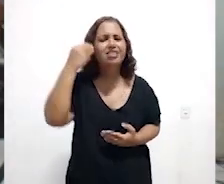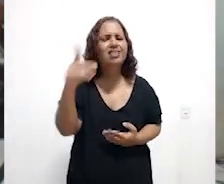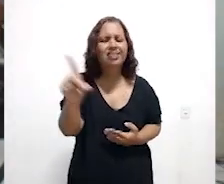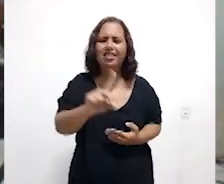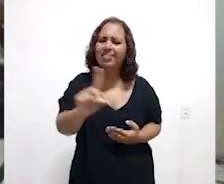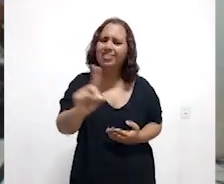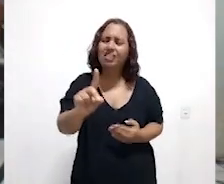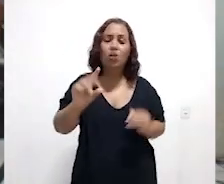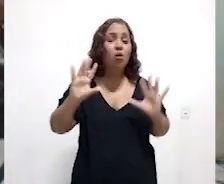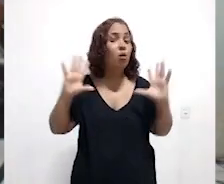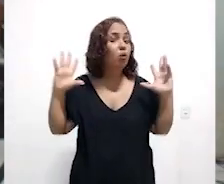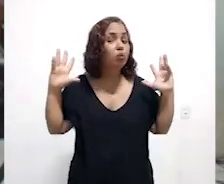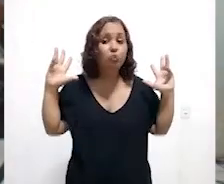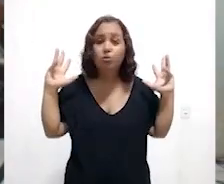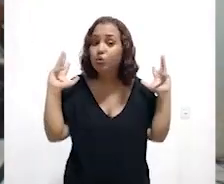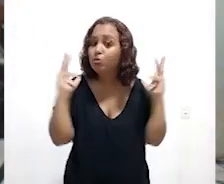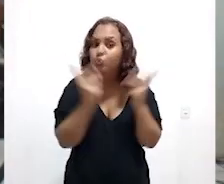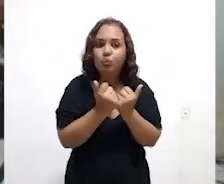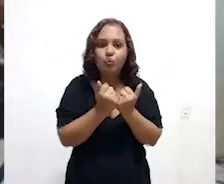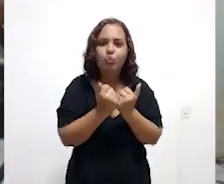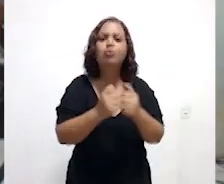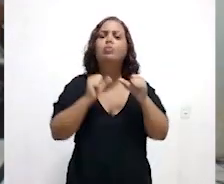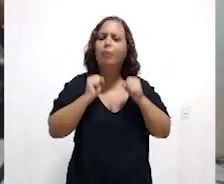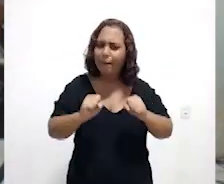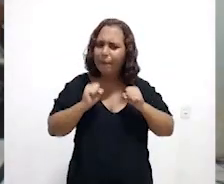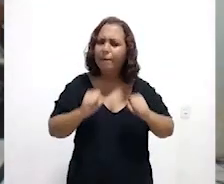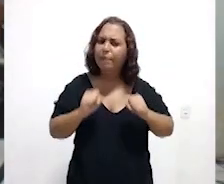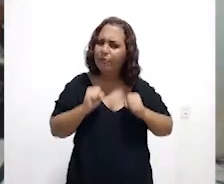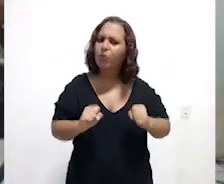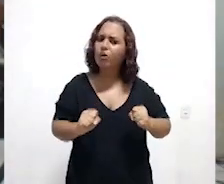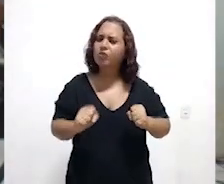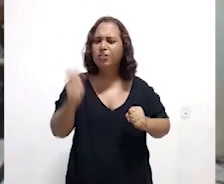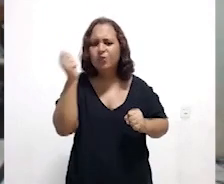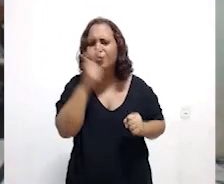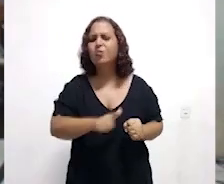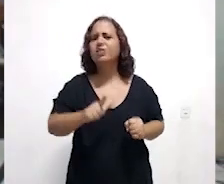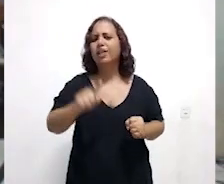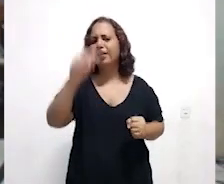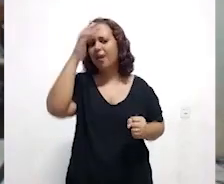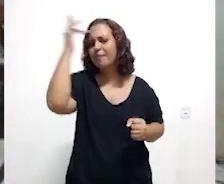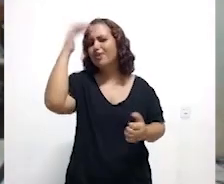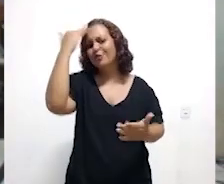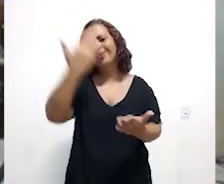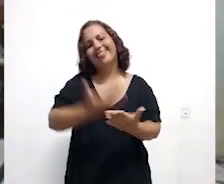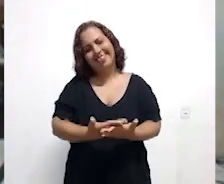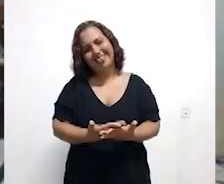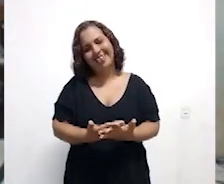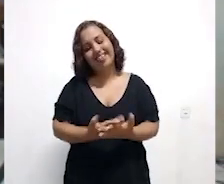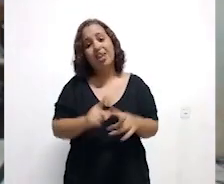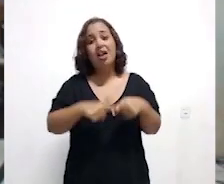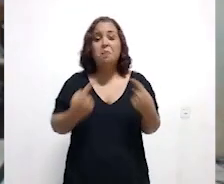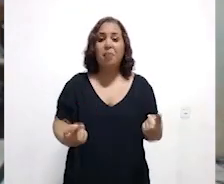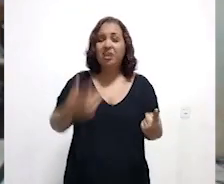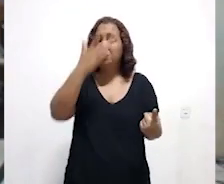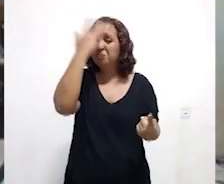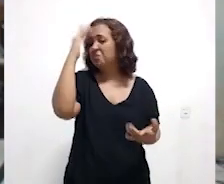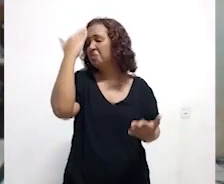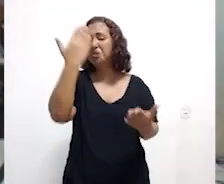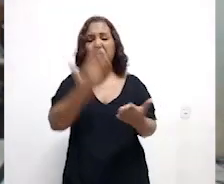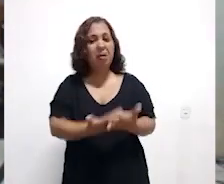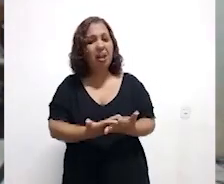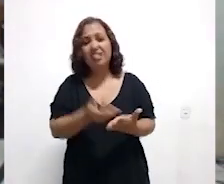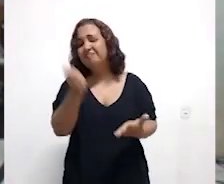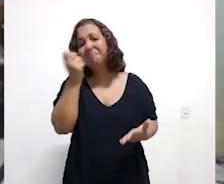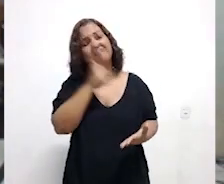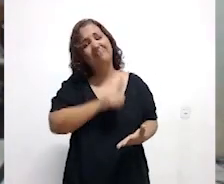Tudo é possível a quem crê em Jesus, mas nem tudo é possível ao que não crê. O que não